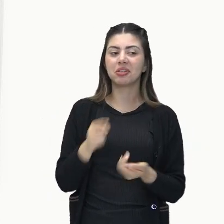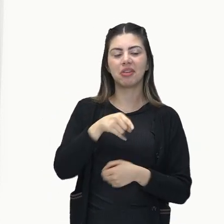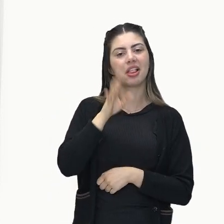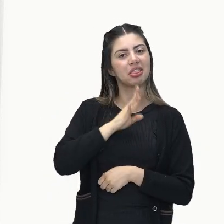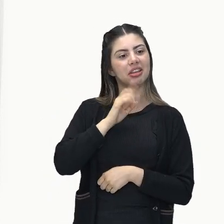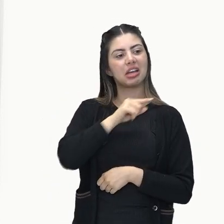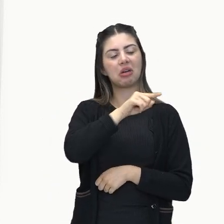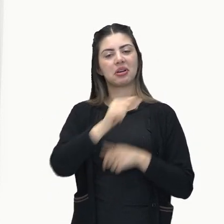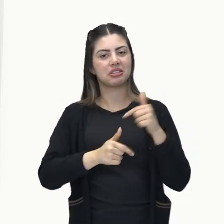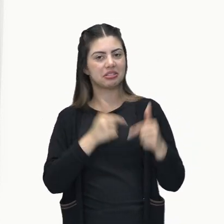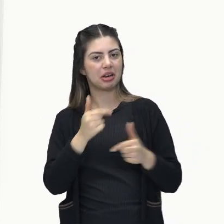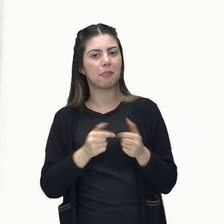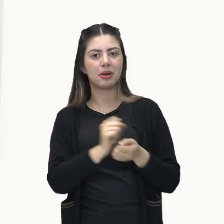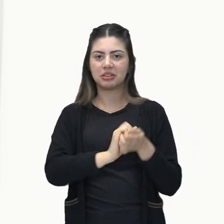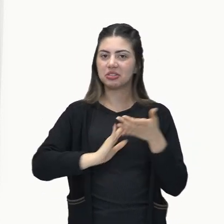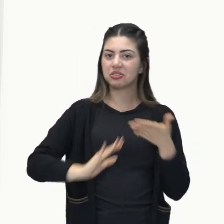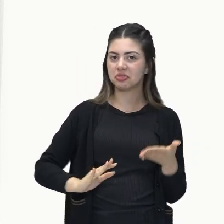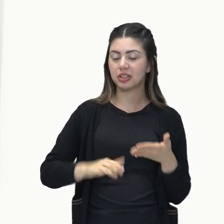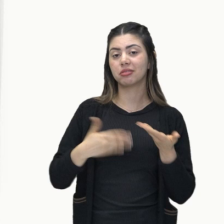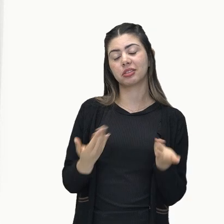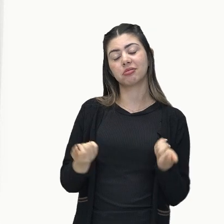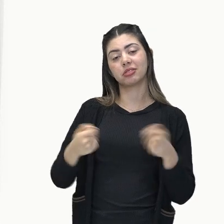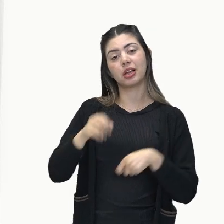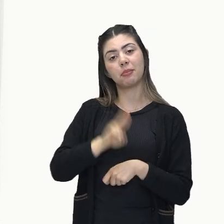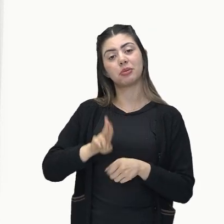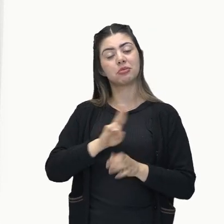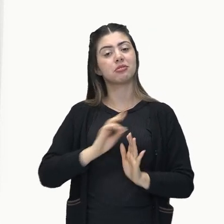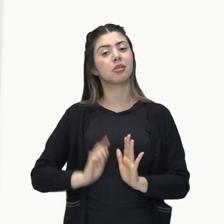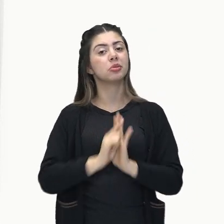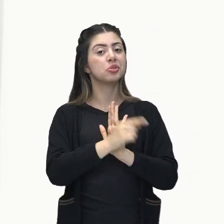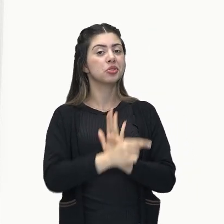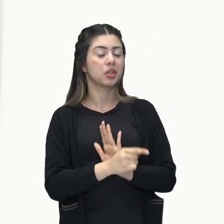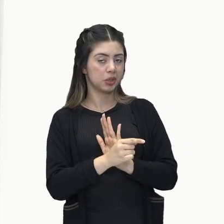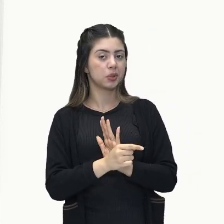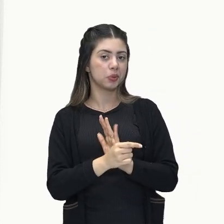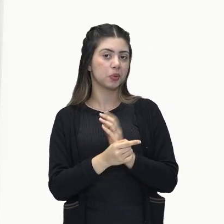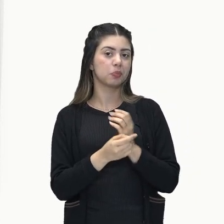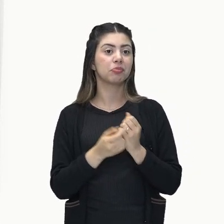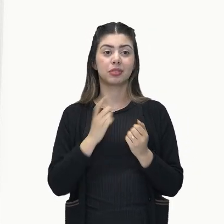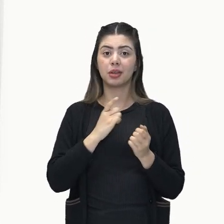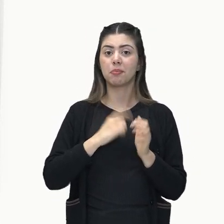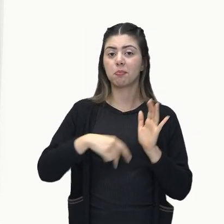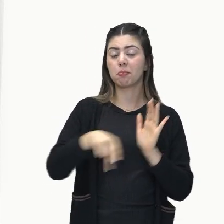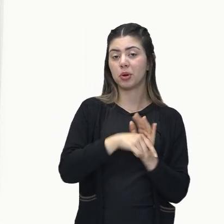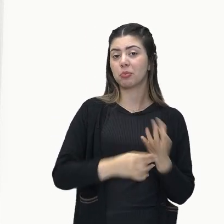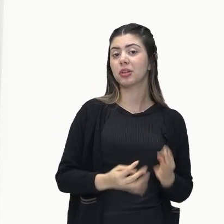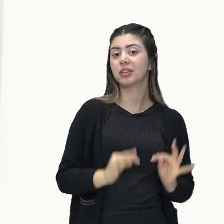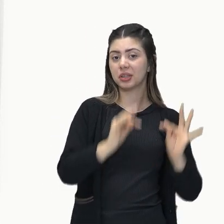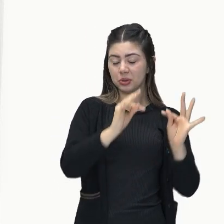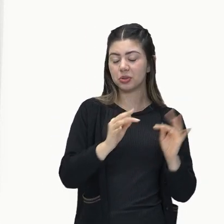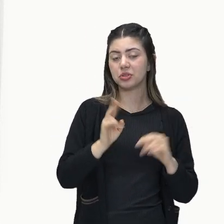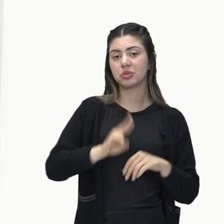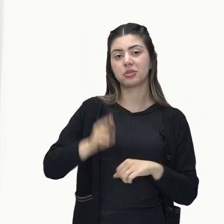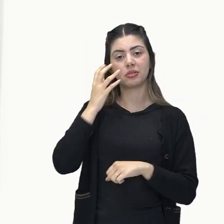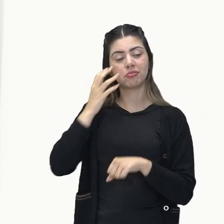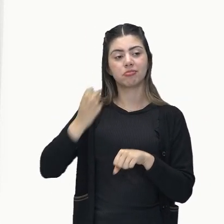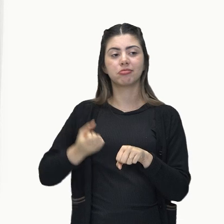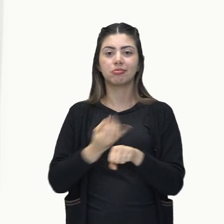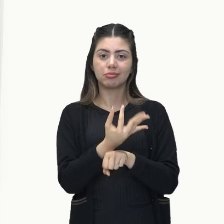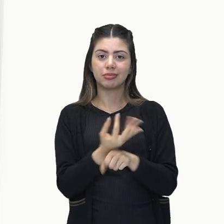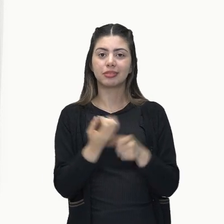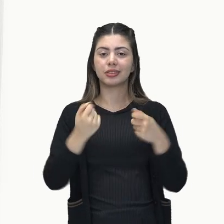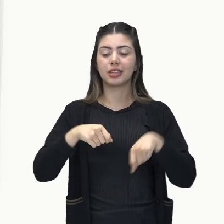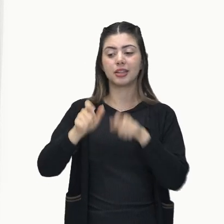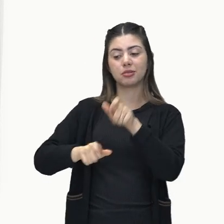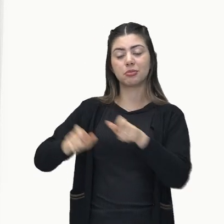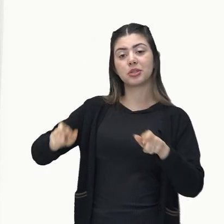muito bacana por conta disso, porque utiliza um gênero digital, né, um gênero como podcast, para alcançar pessoas que hoje